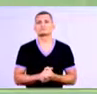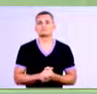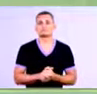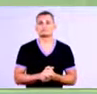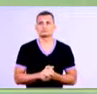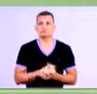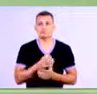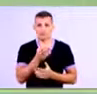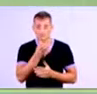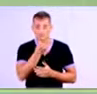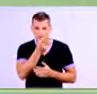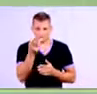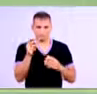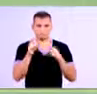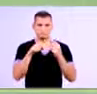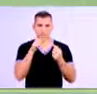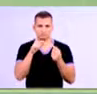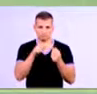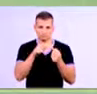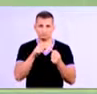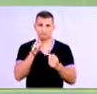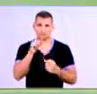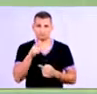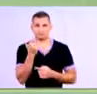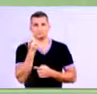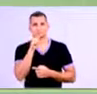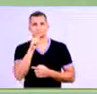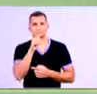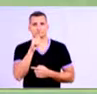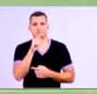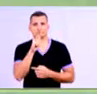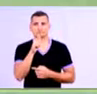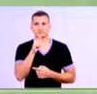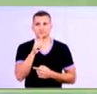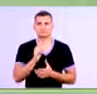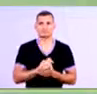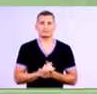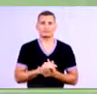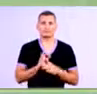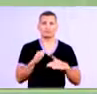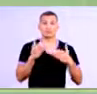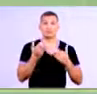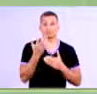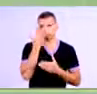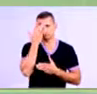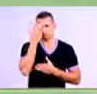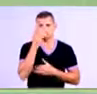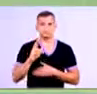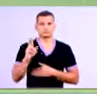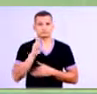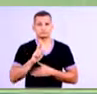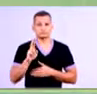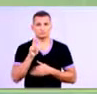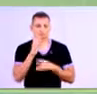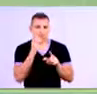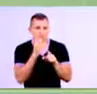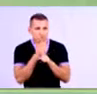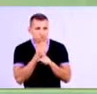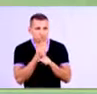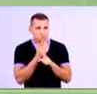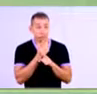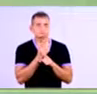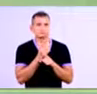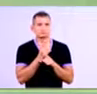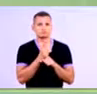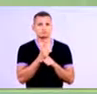Esses objetivos, eles são atingidos quando facilmente o usuário detecta e